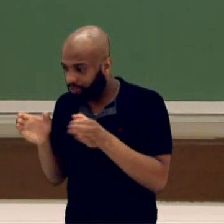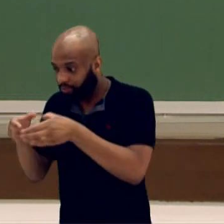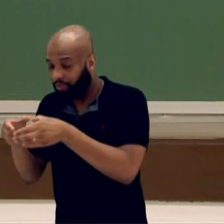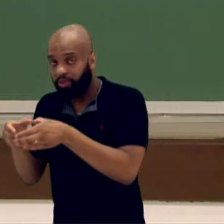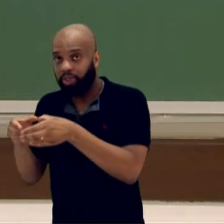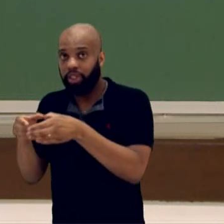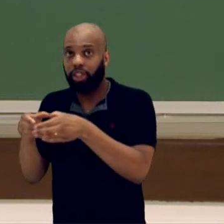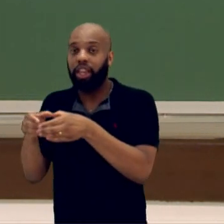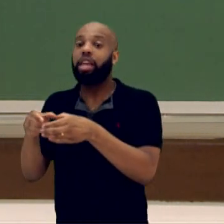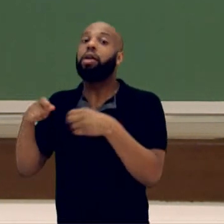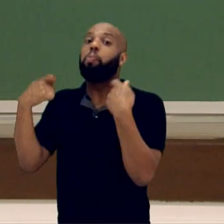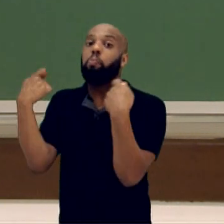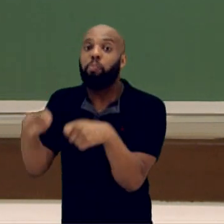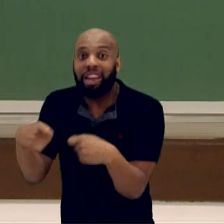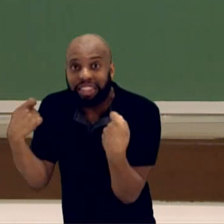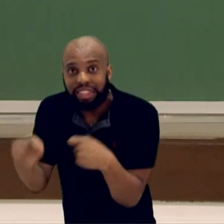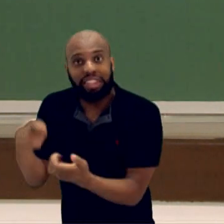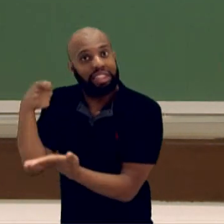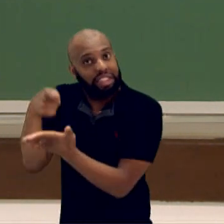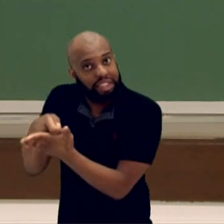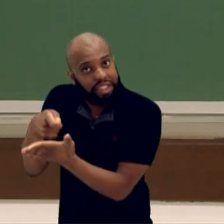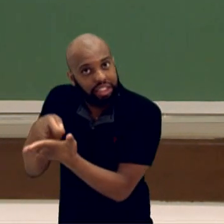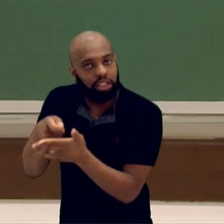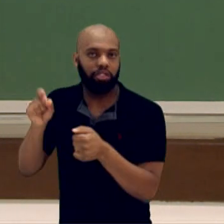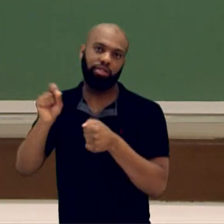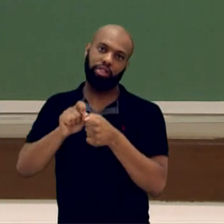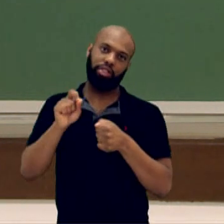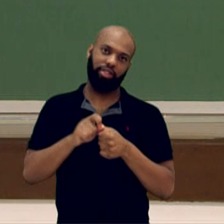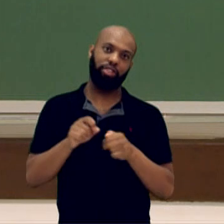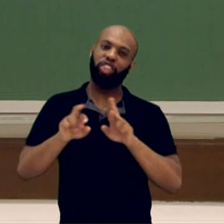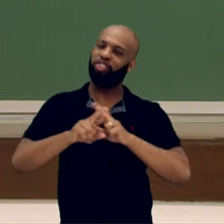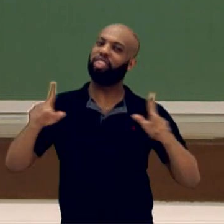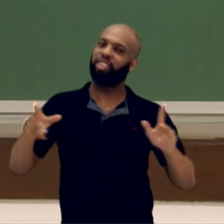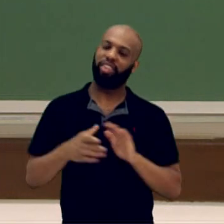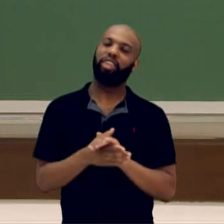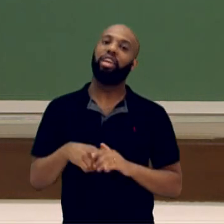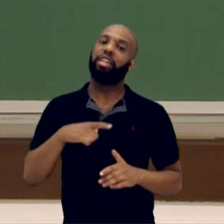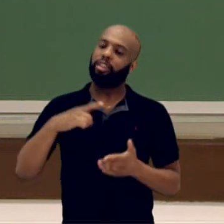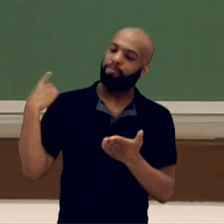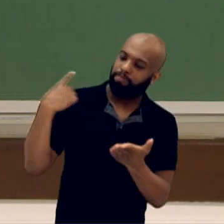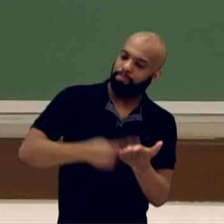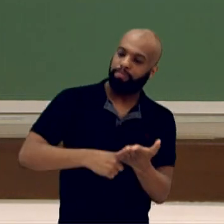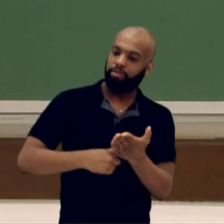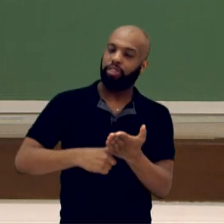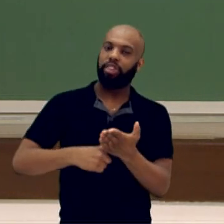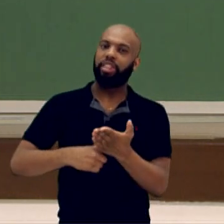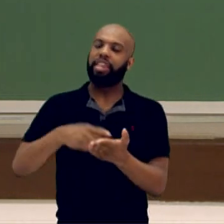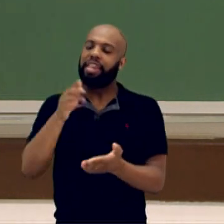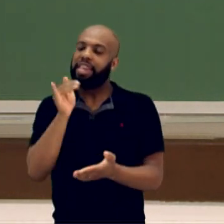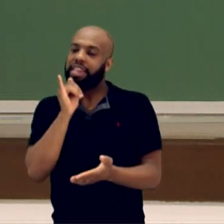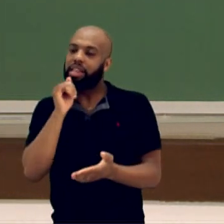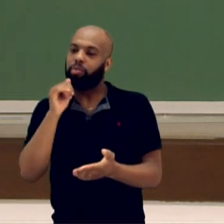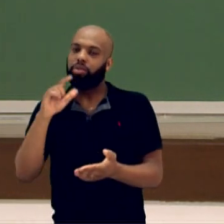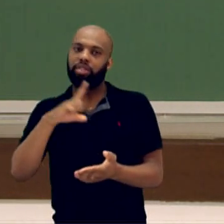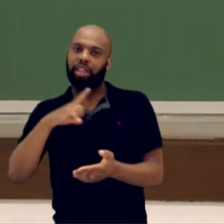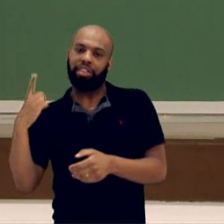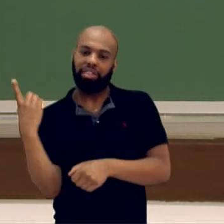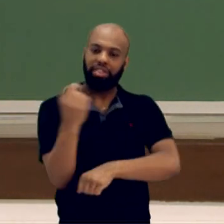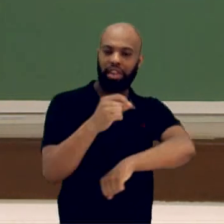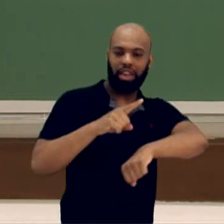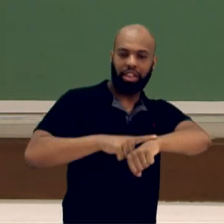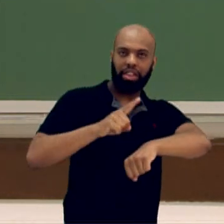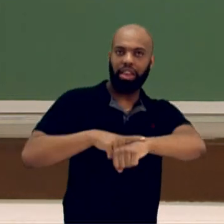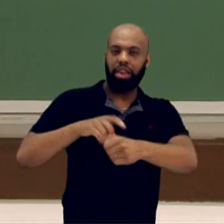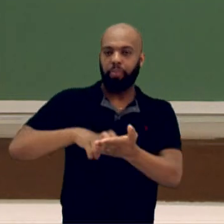você deve fazer, né? Você tem um compromisso, tem que sair tal hora, né? Cedo,